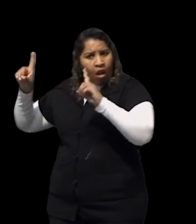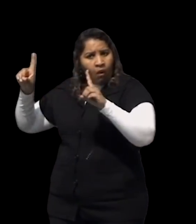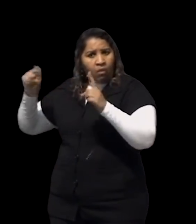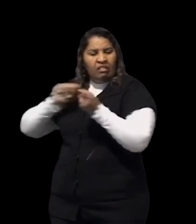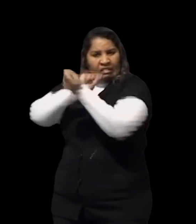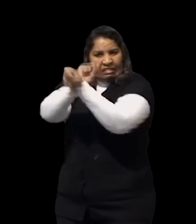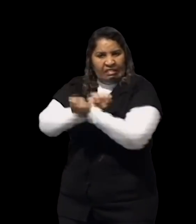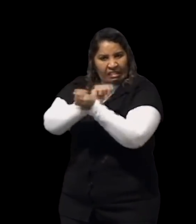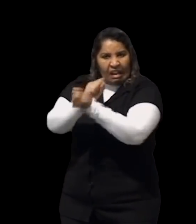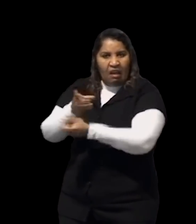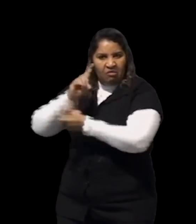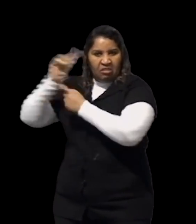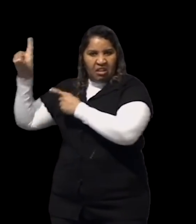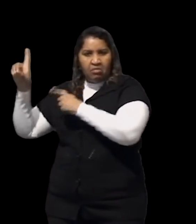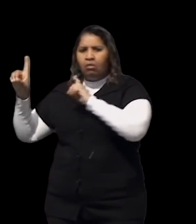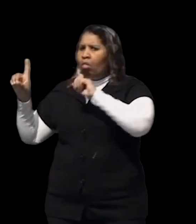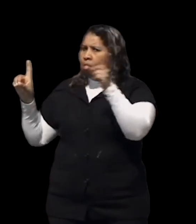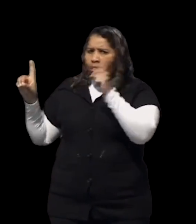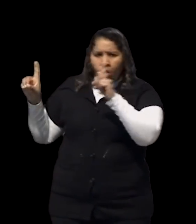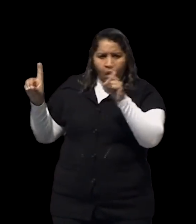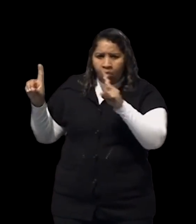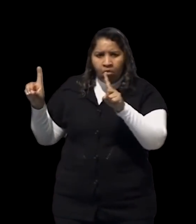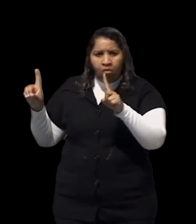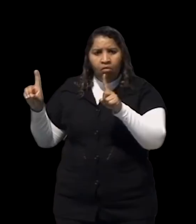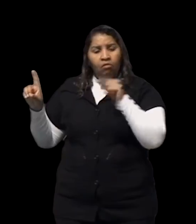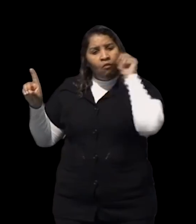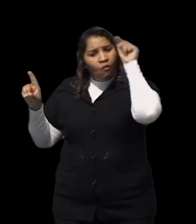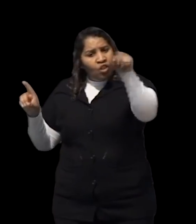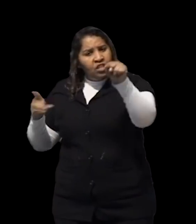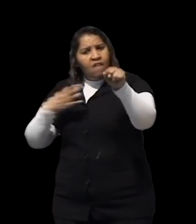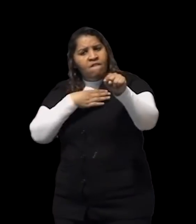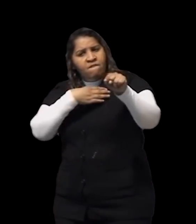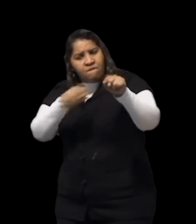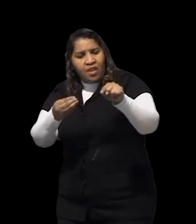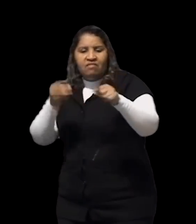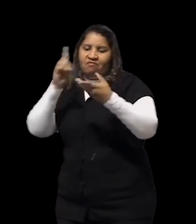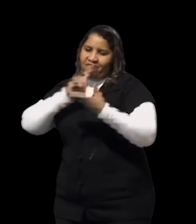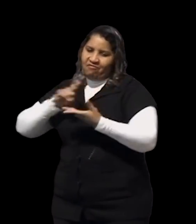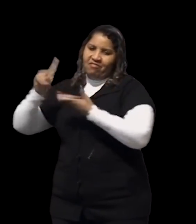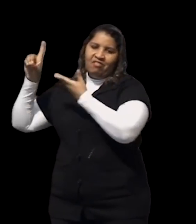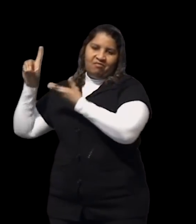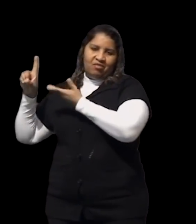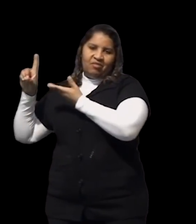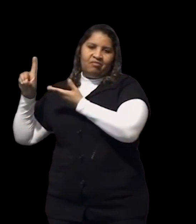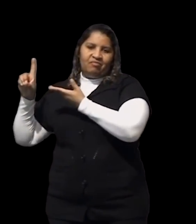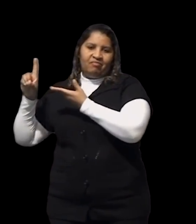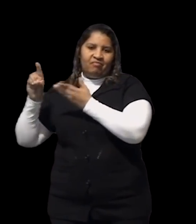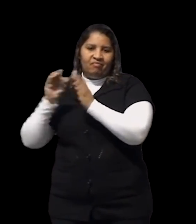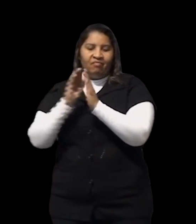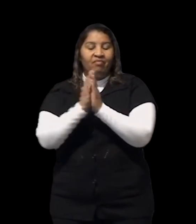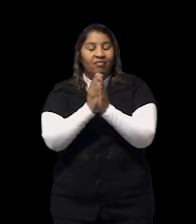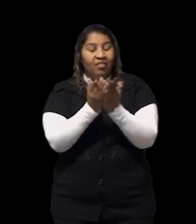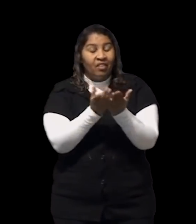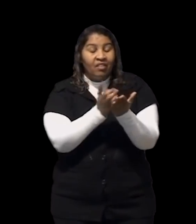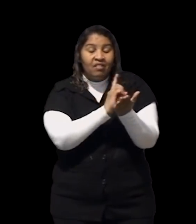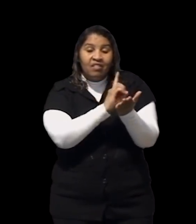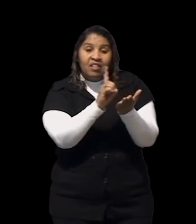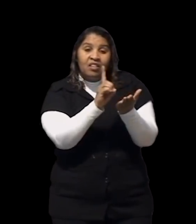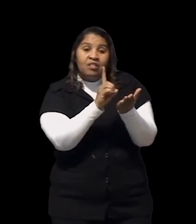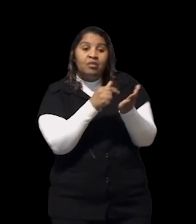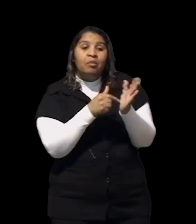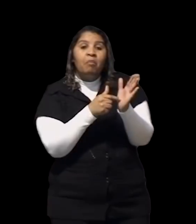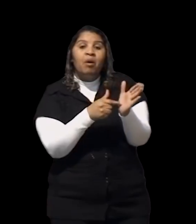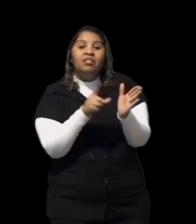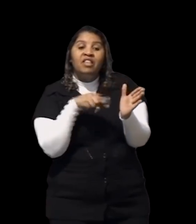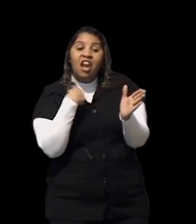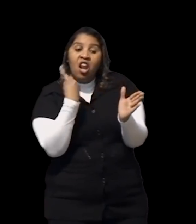filho a Bíblia não não chama de crentes A Bíblia nos chama de filhos e porque sois filhos Deus